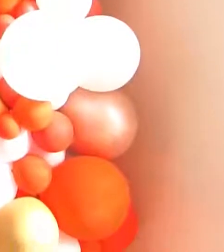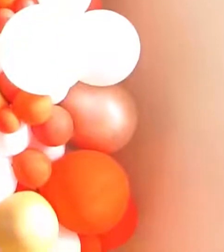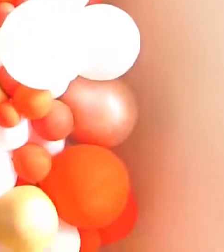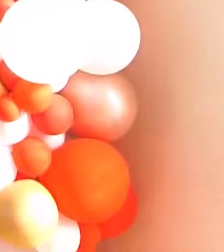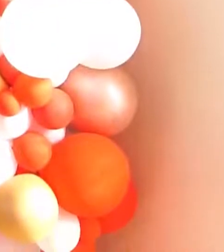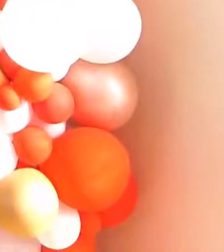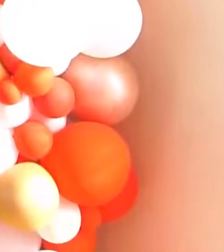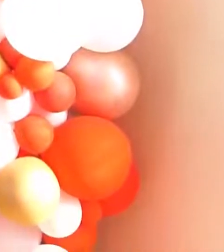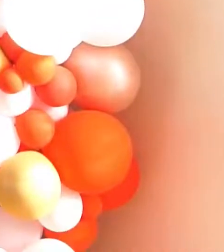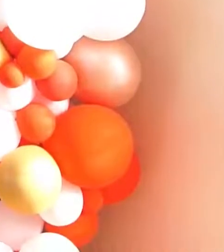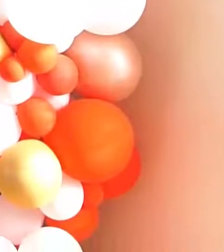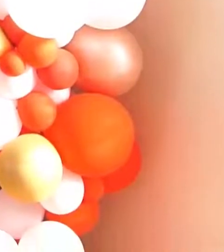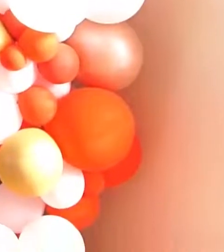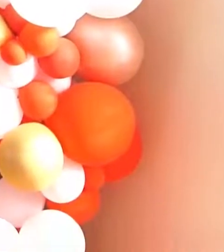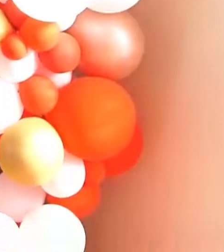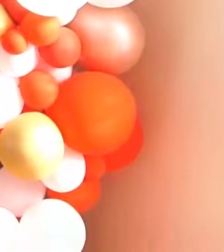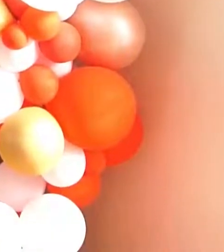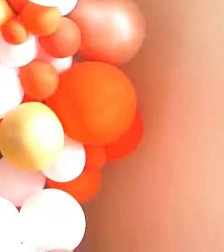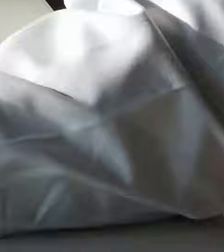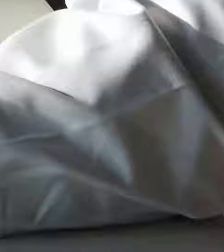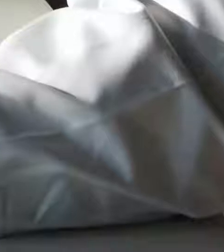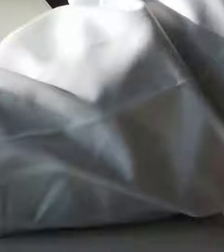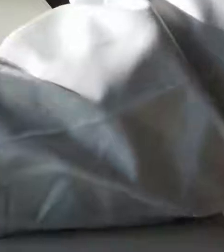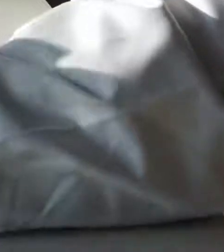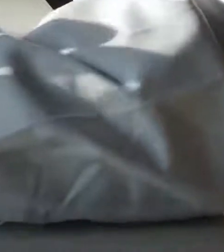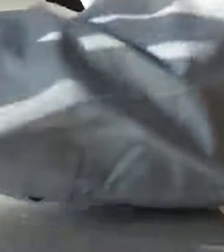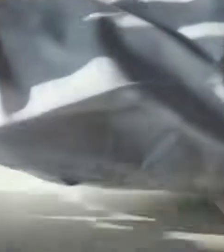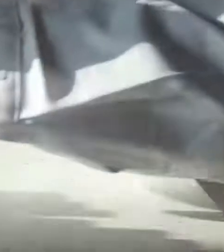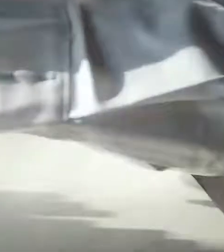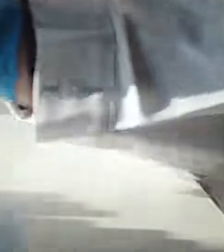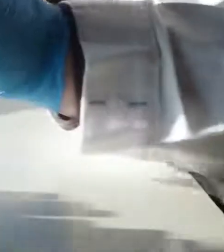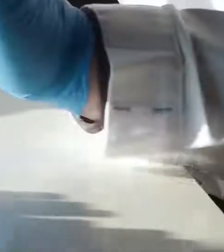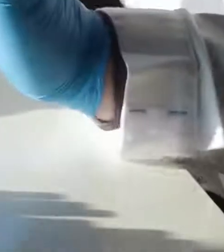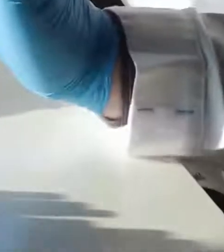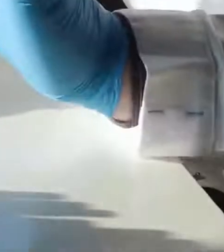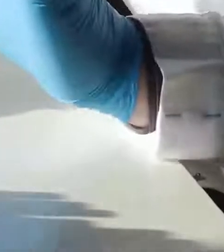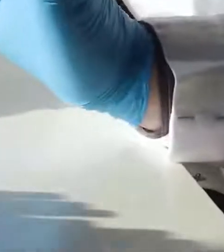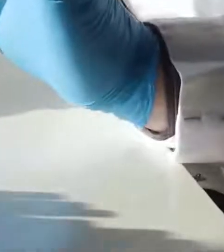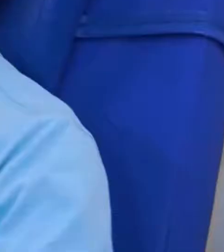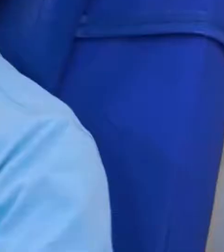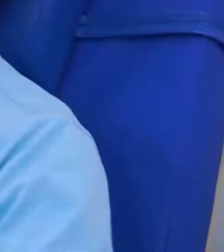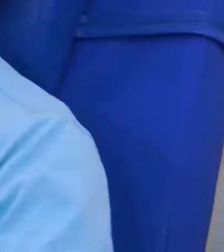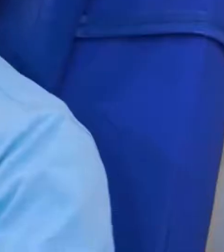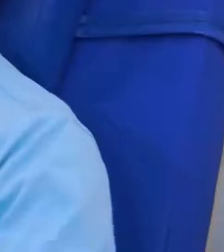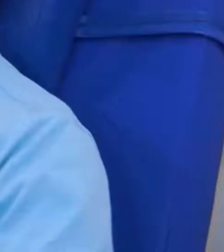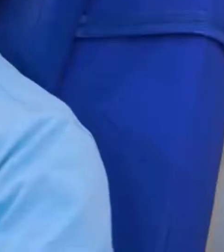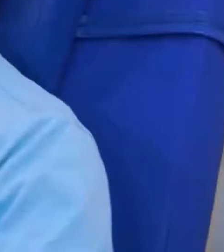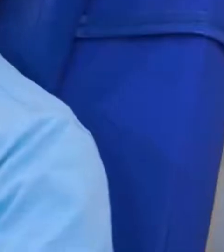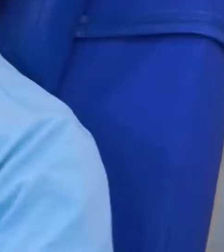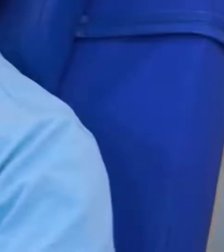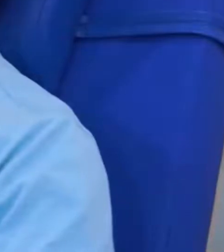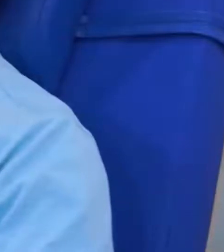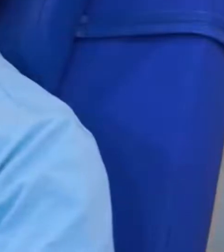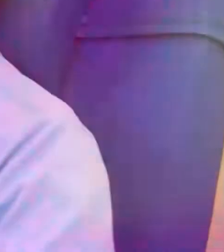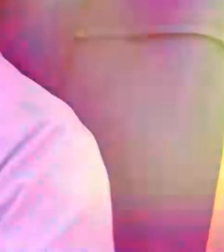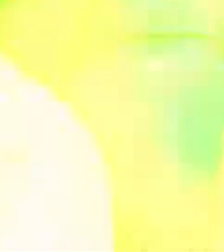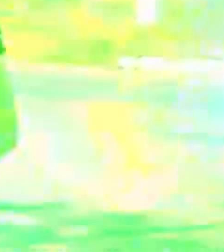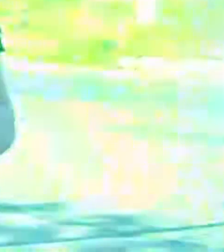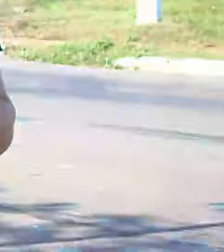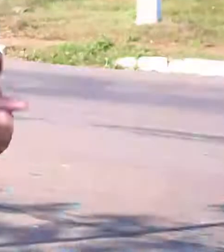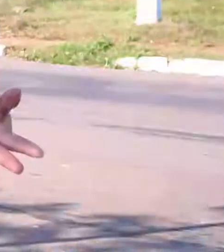humano e da melhor forma possível, que seria de doação, né? Não uma fabricação em processo